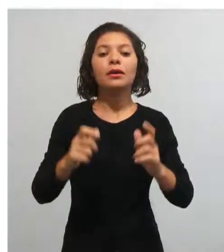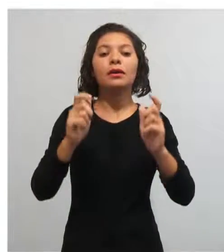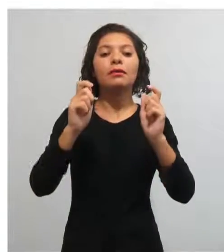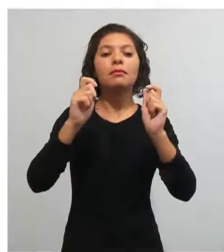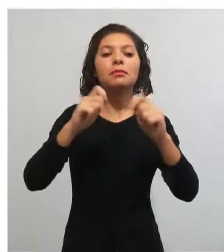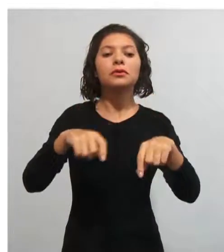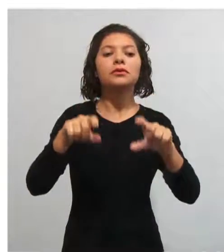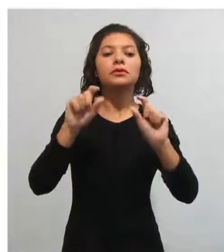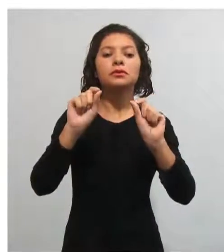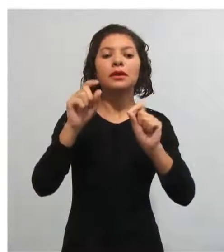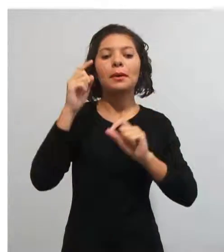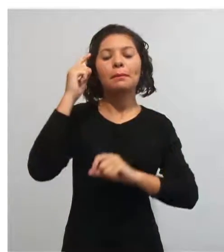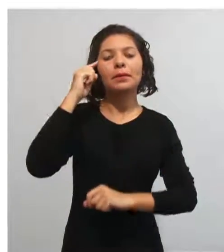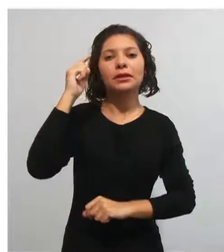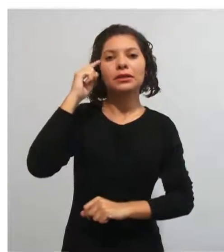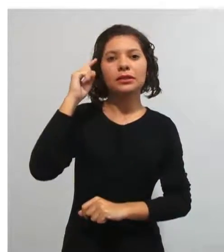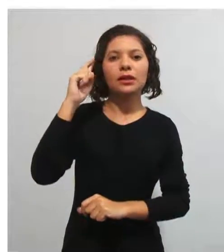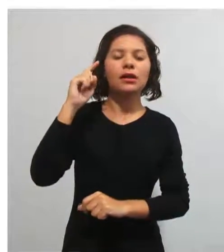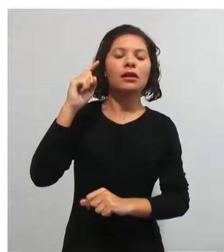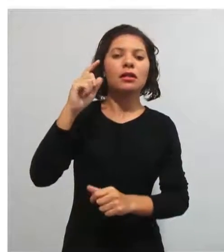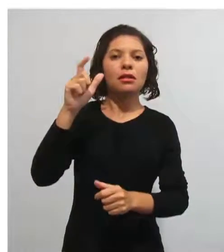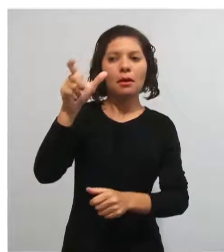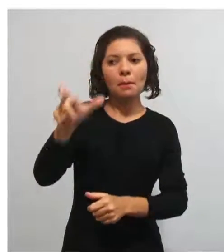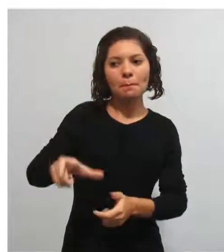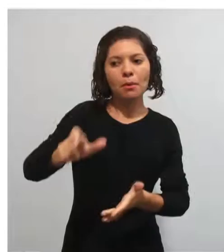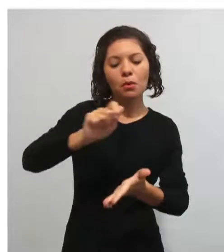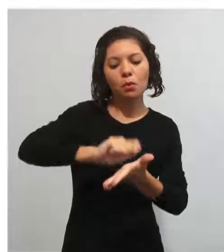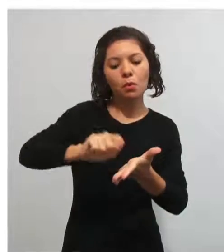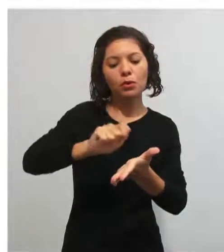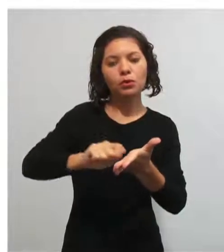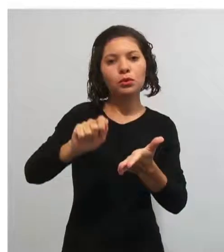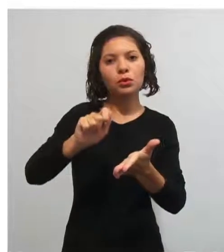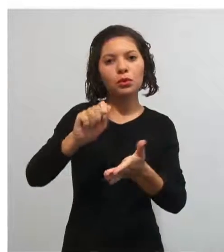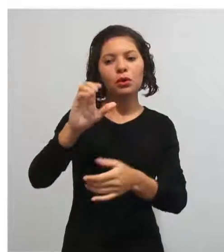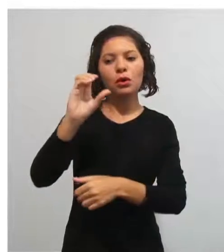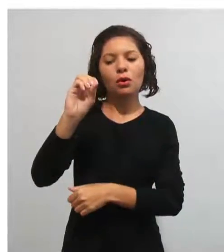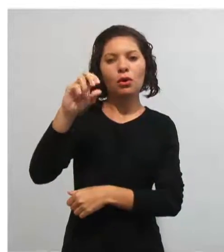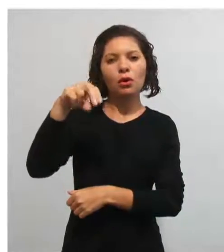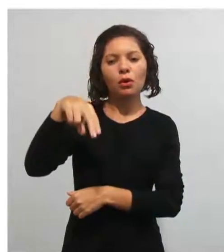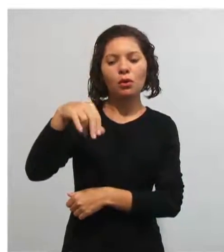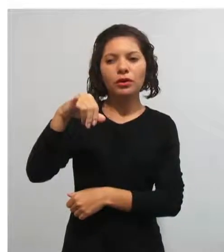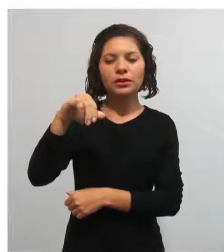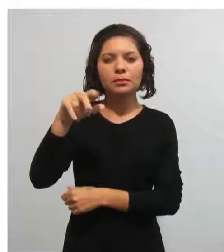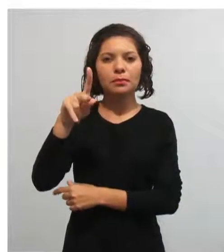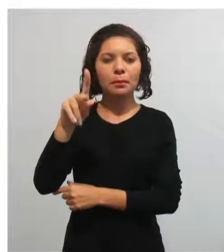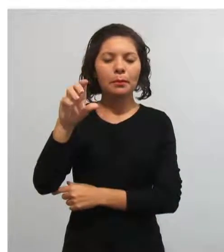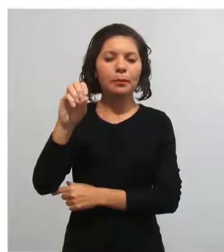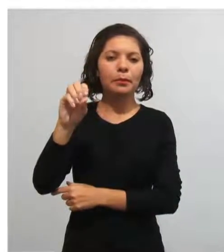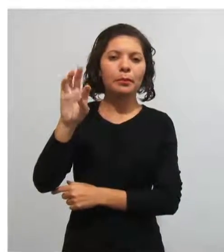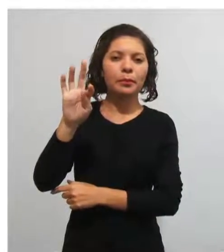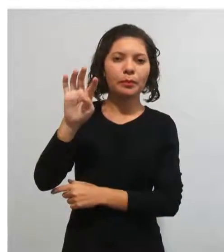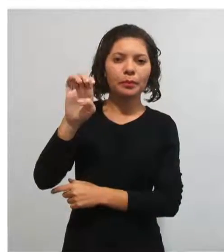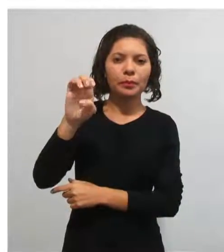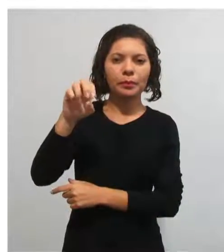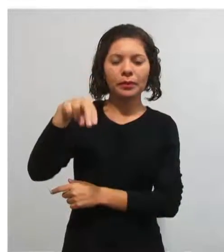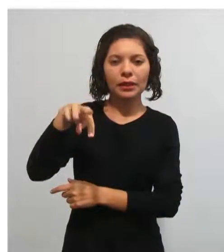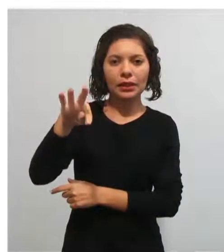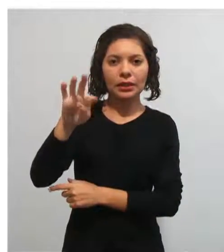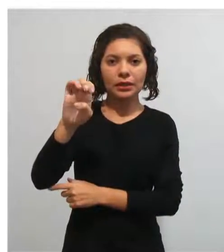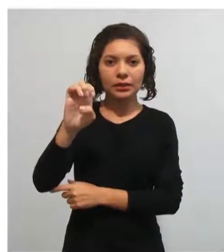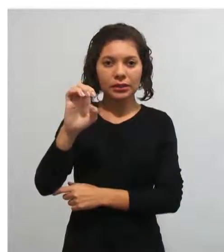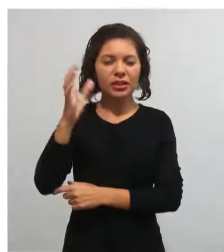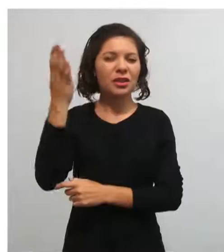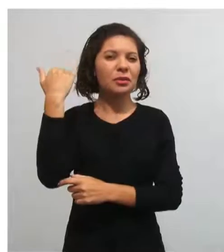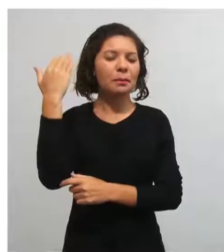se pensar um autor onipotente. Então, antigamente, né, em algumas perspectivas teóricas, a gente tinha aquele